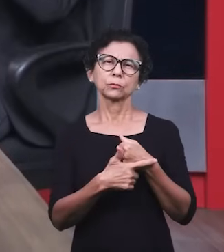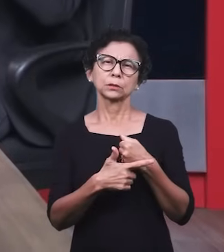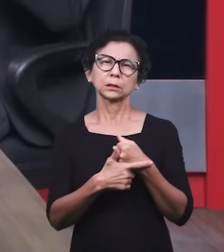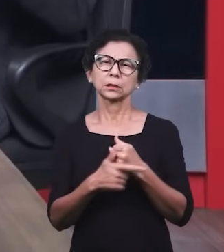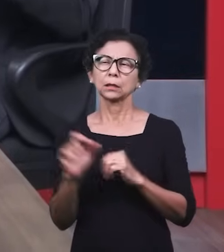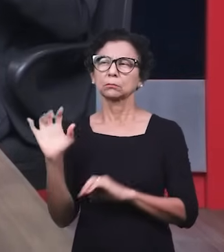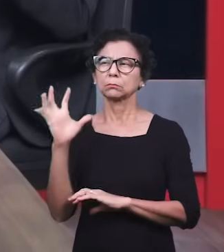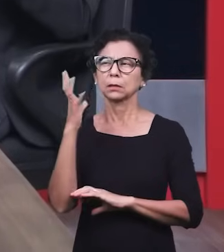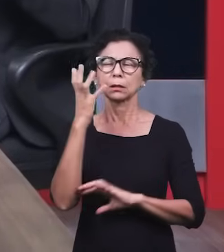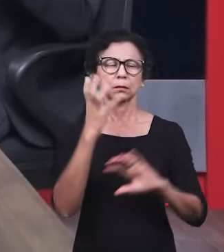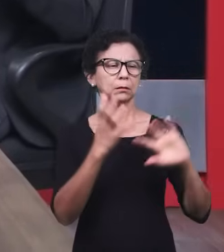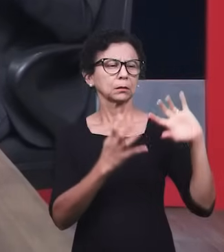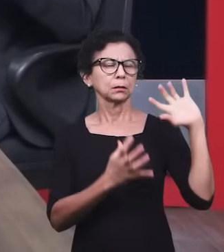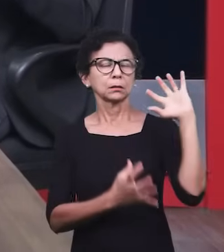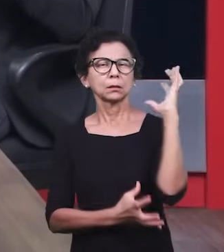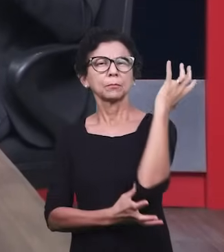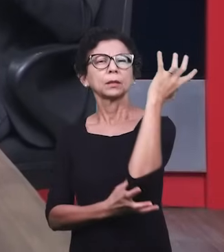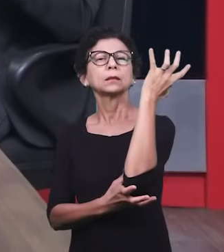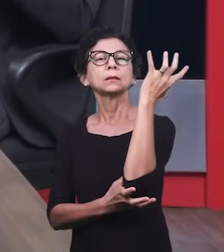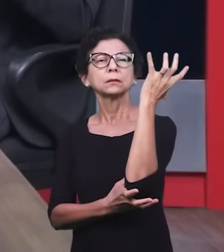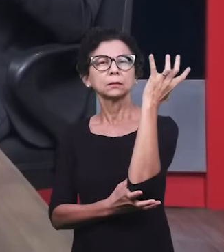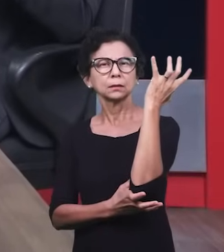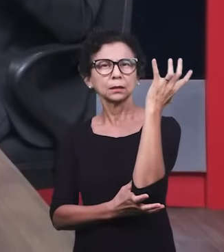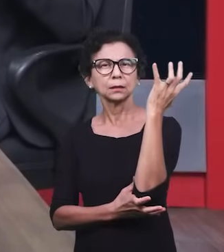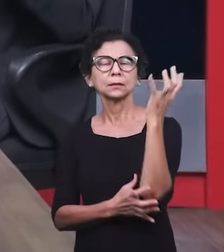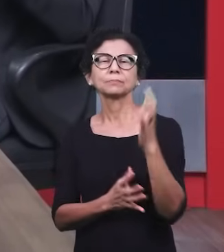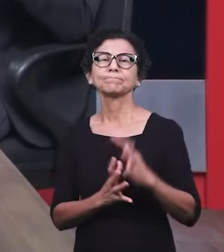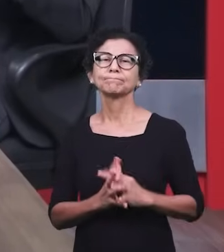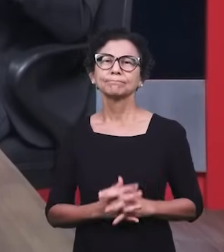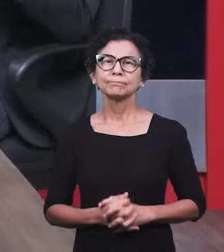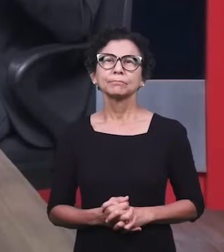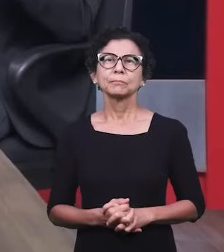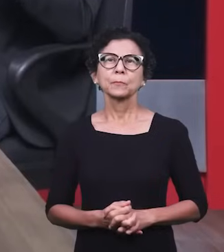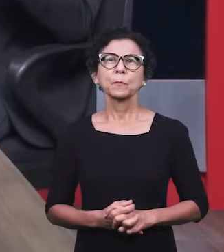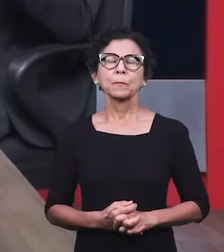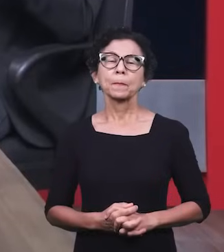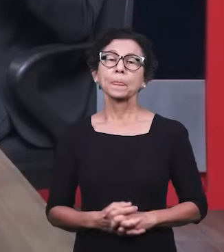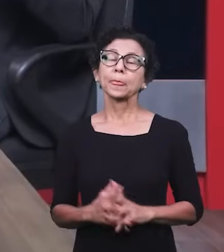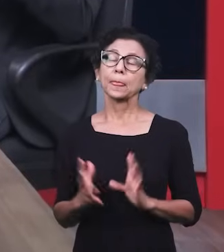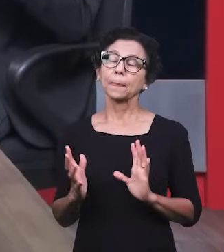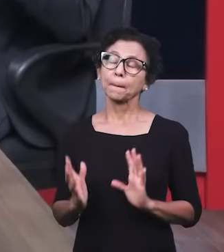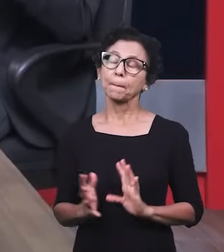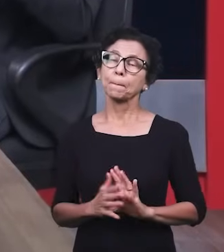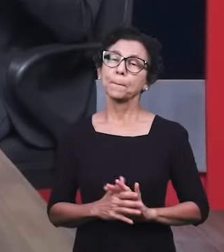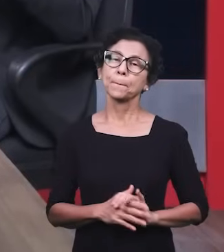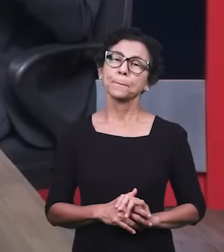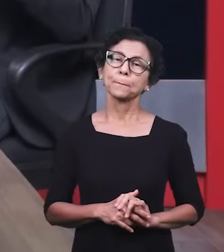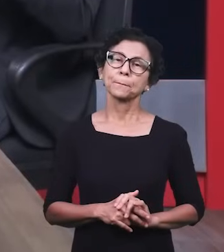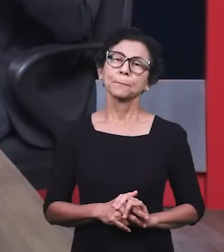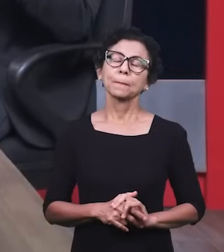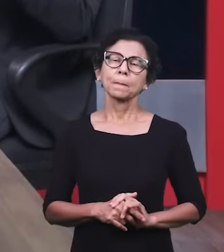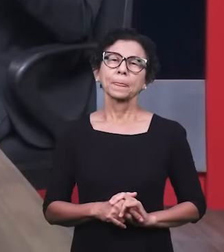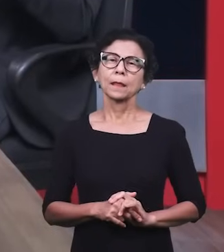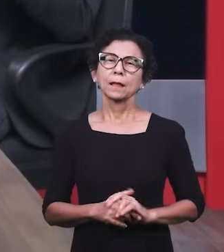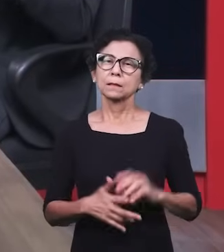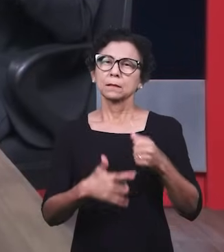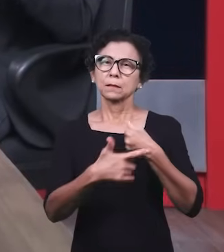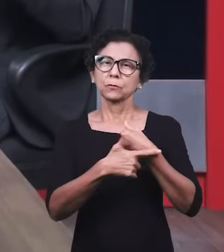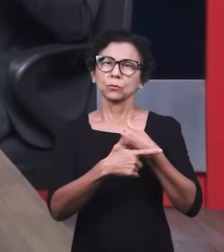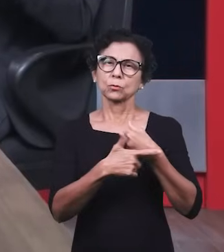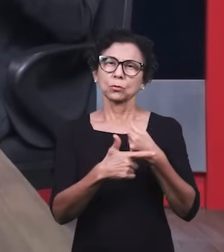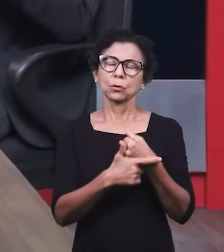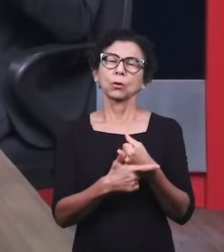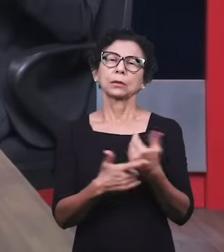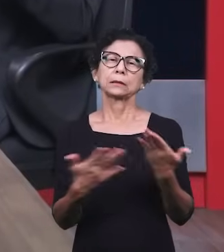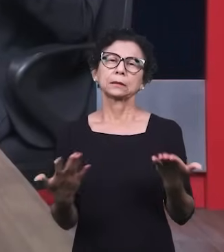da fisiologia da planta e e pastor quando ela traz para nós biologicamente Essas funções